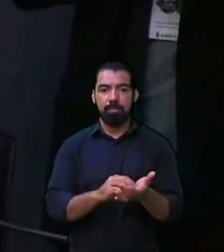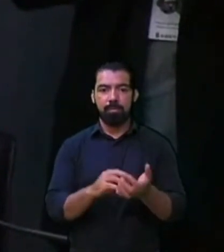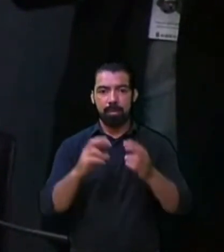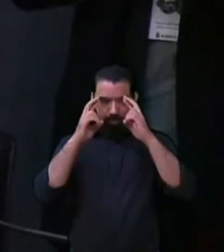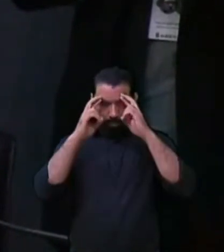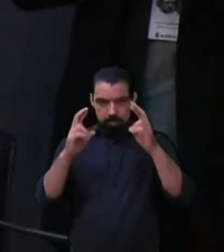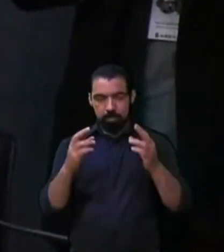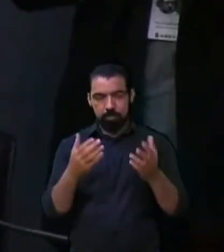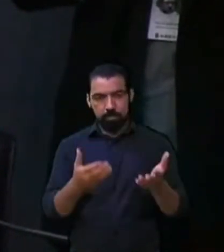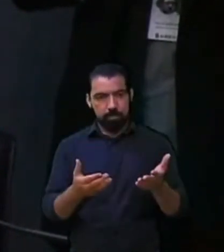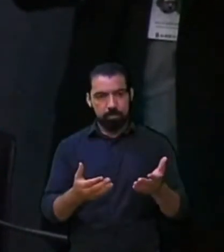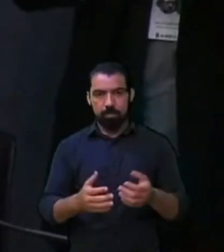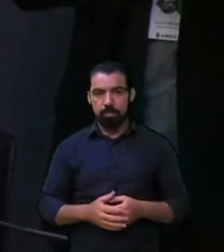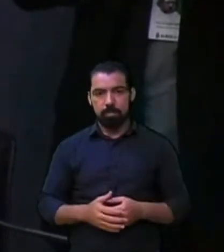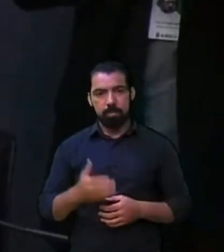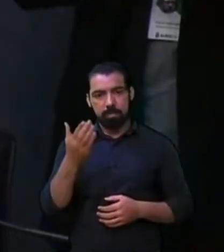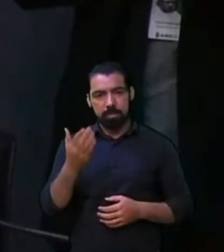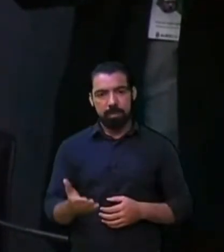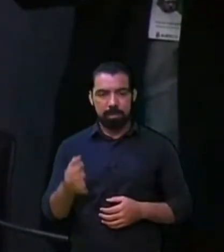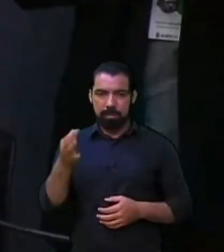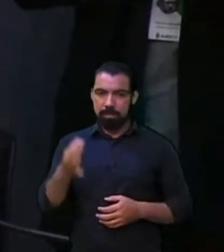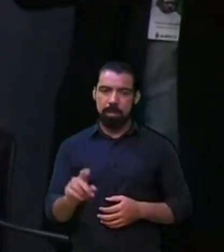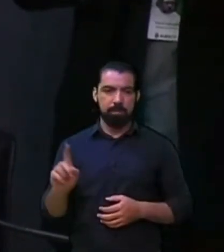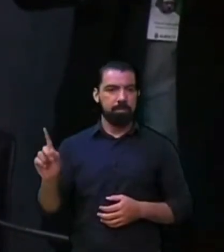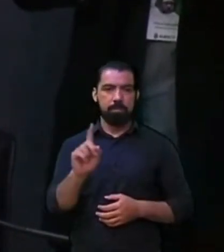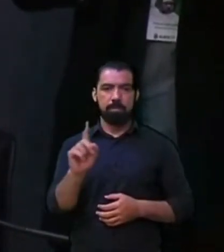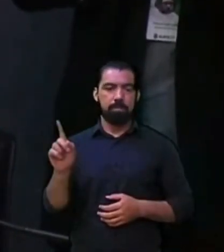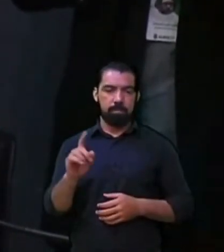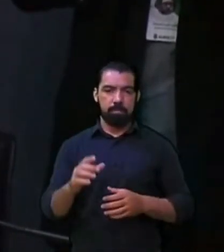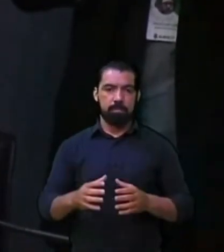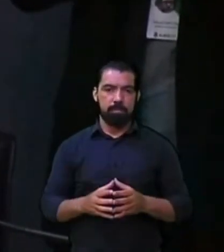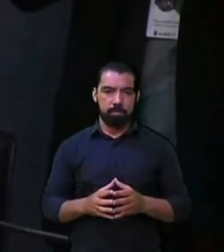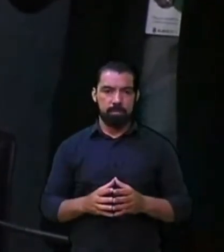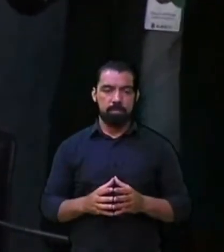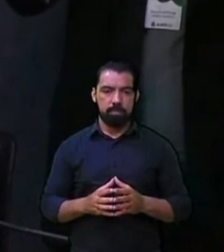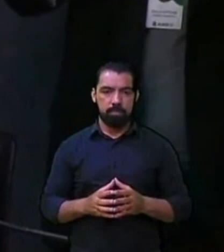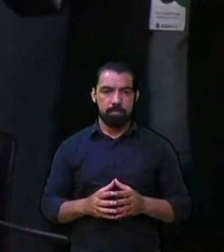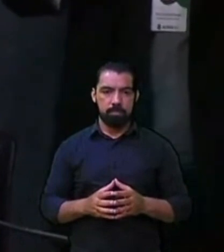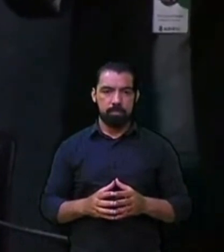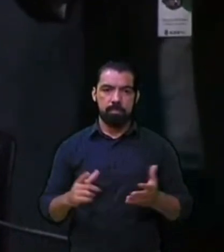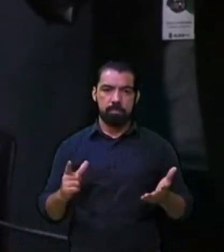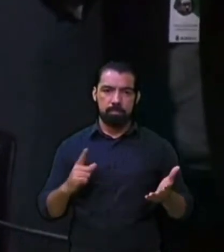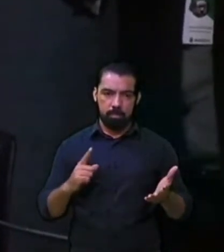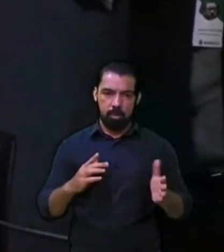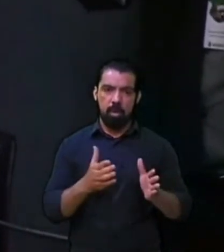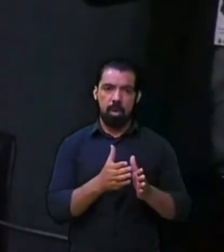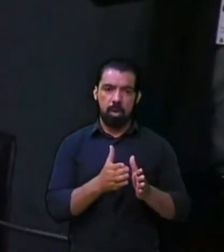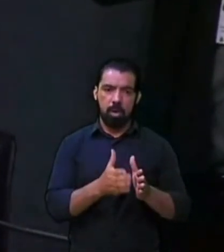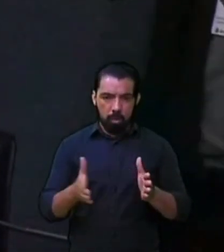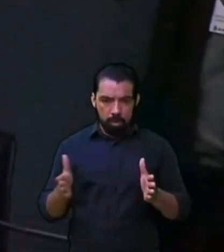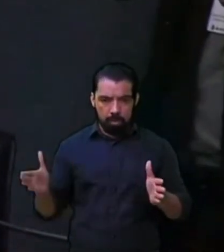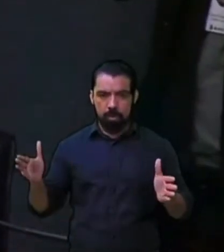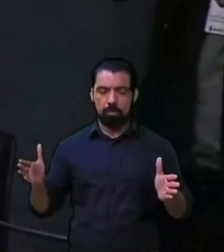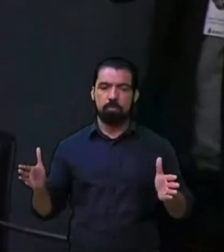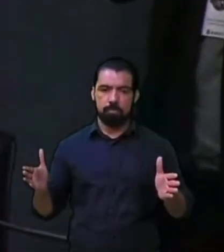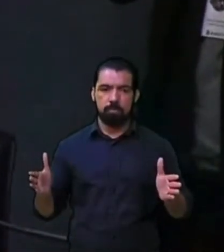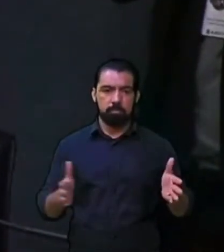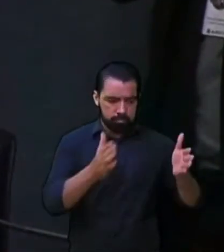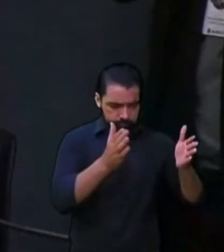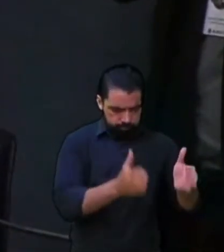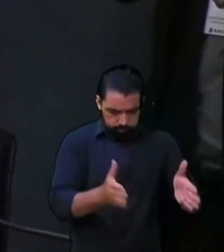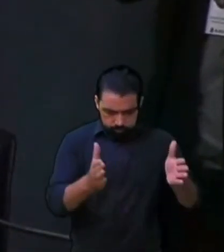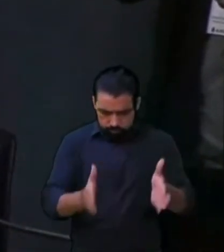desespero não é razoável isso há um processo e esse